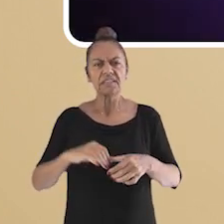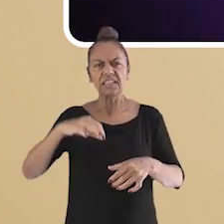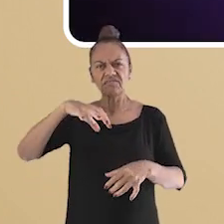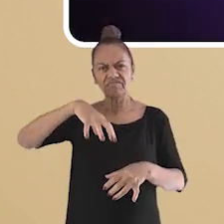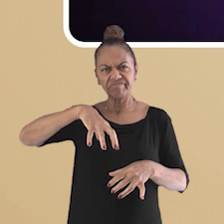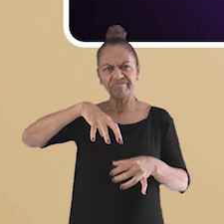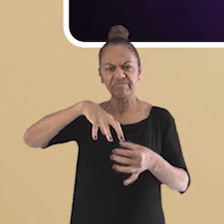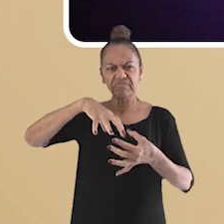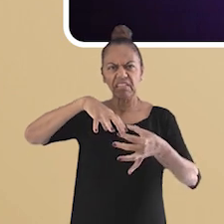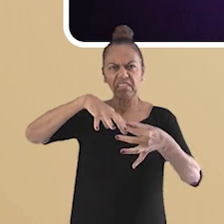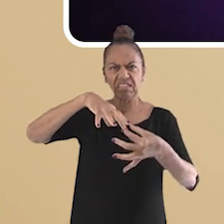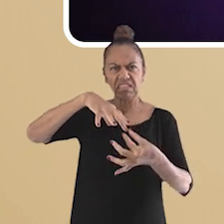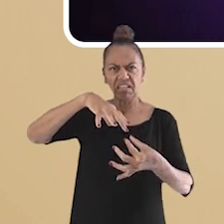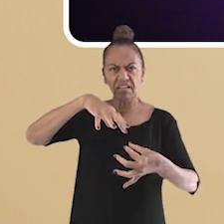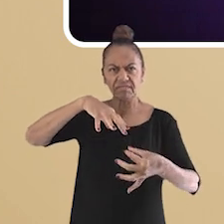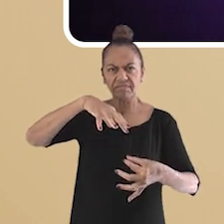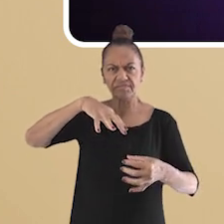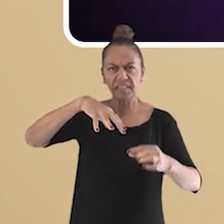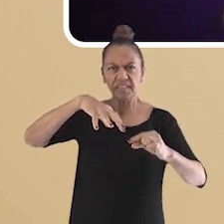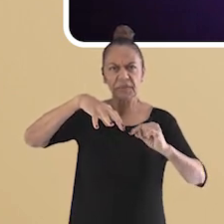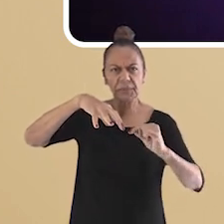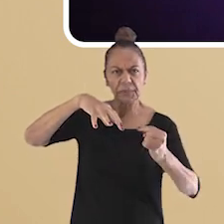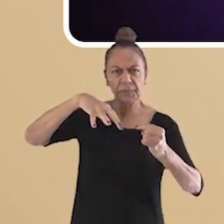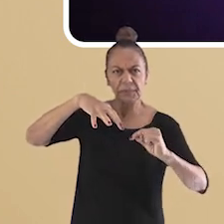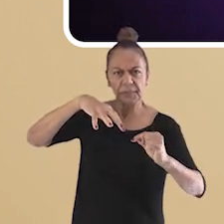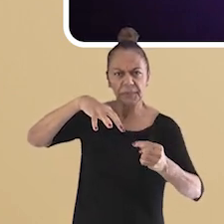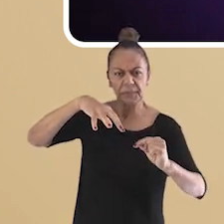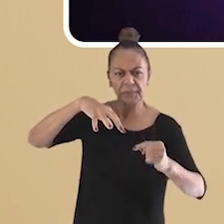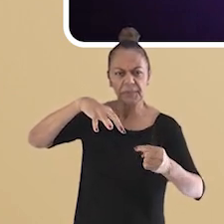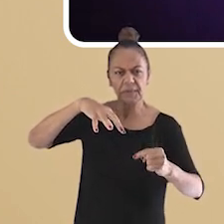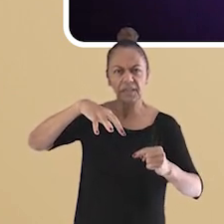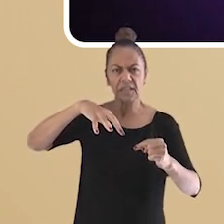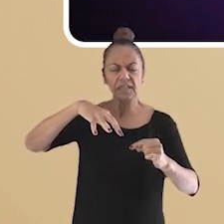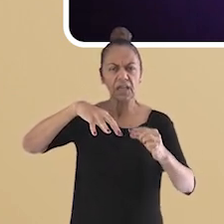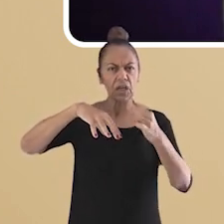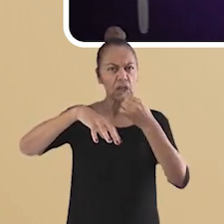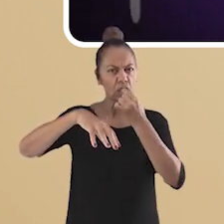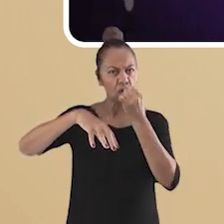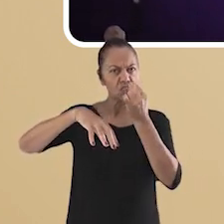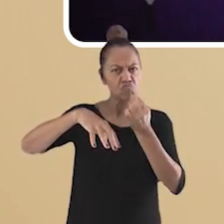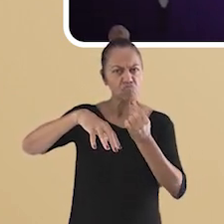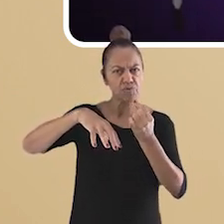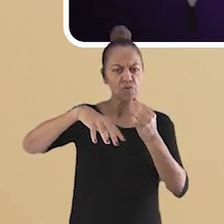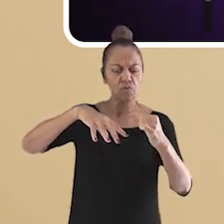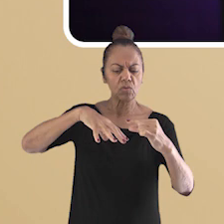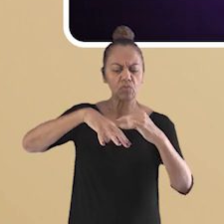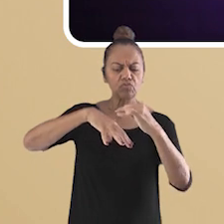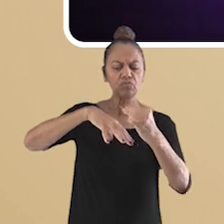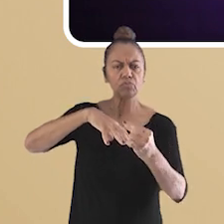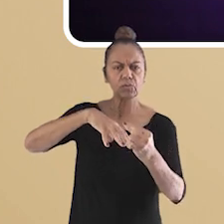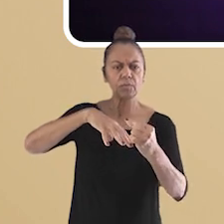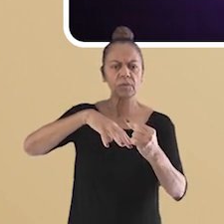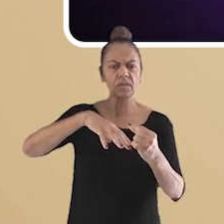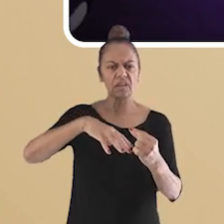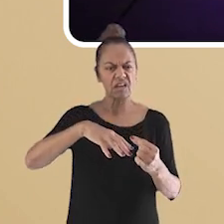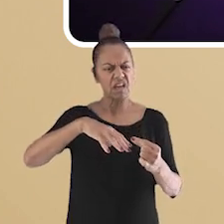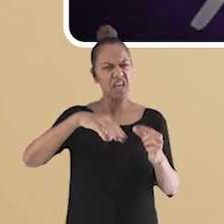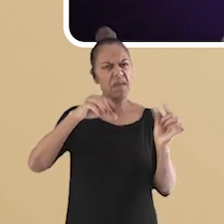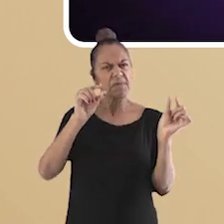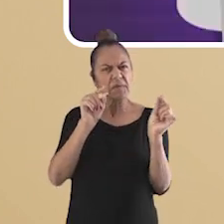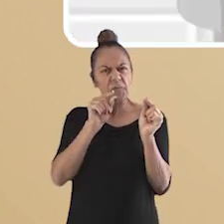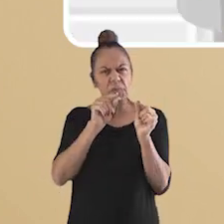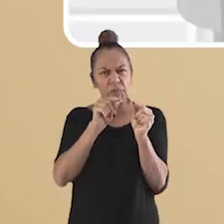Ele tem pedras, estradinhas, asas escuras, um bico bem comprido e...